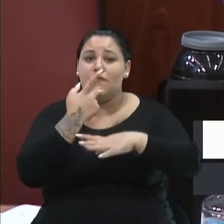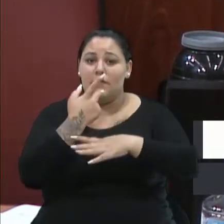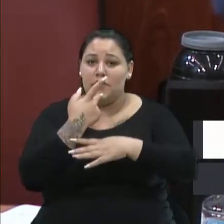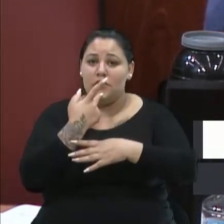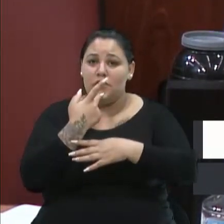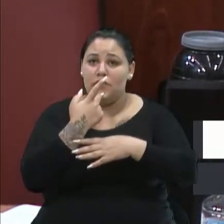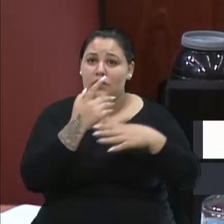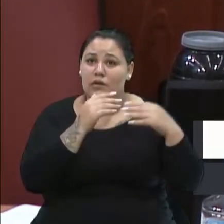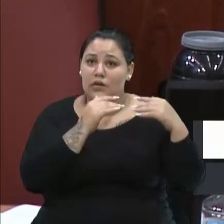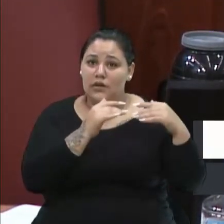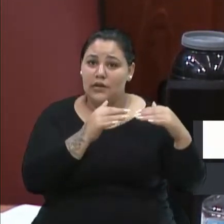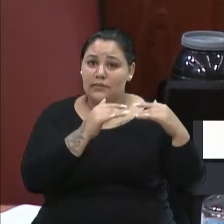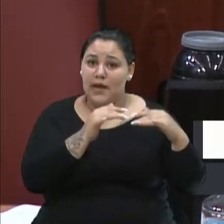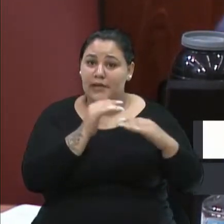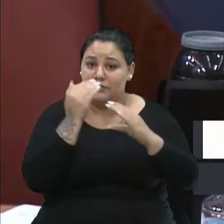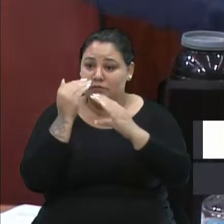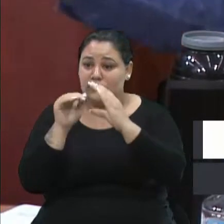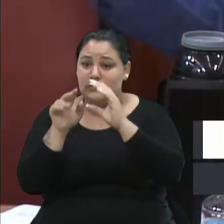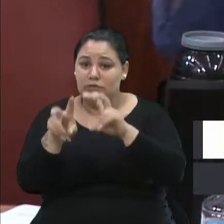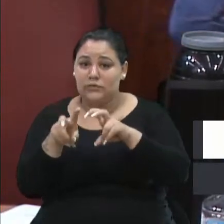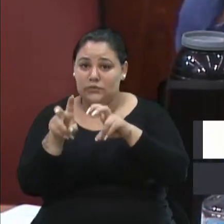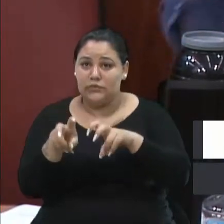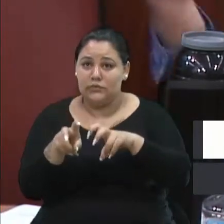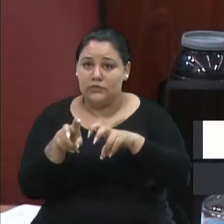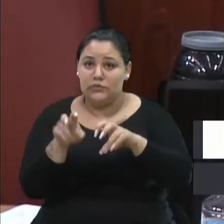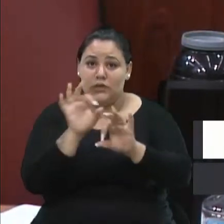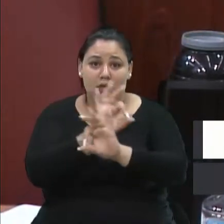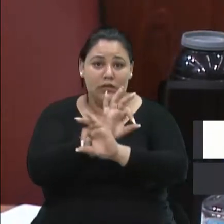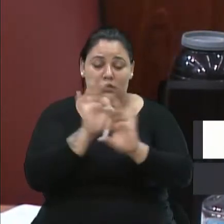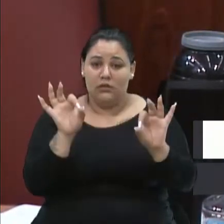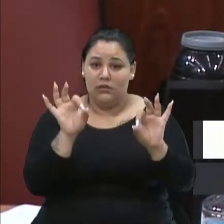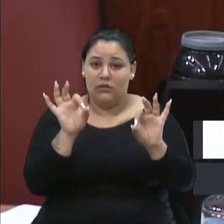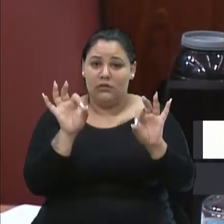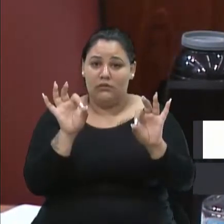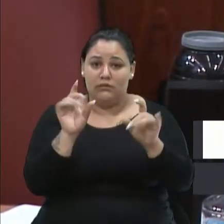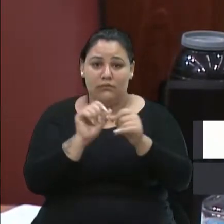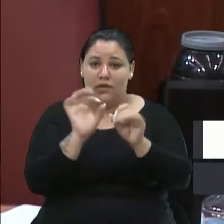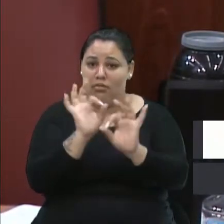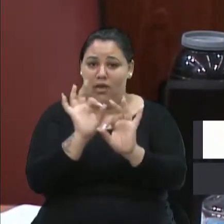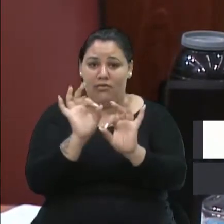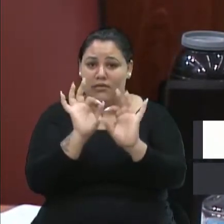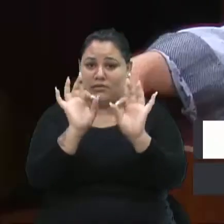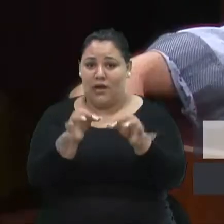essas máquinas iriam para o interior. Então, nem uma coisa e nem outra saíram direito. Obrigado, vereador.